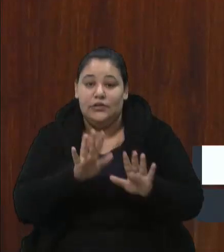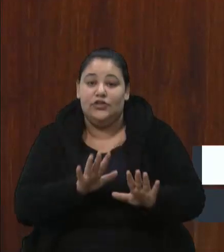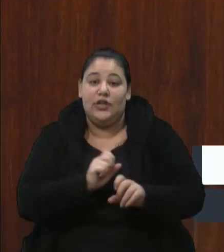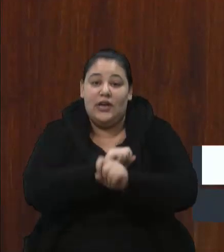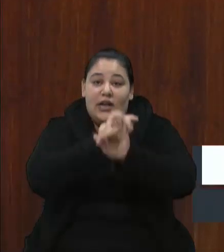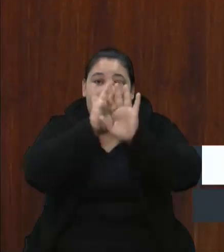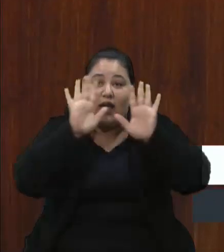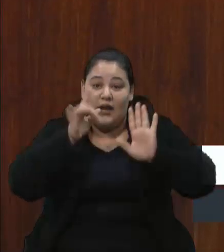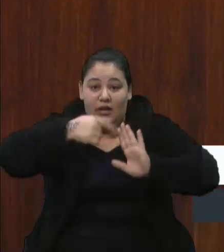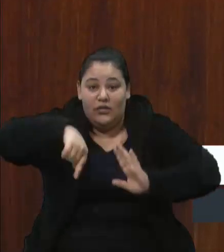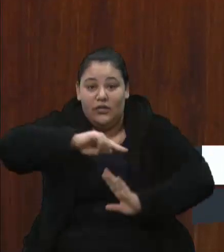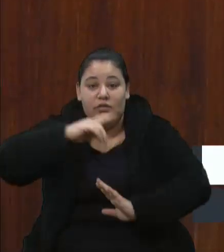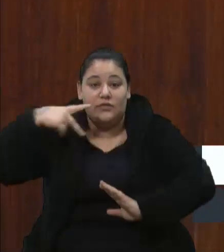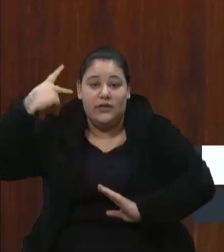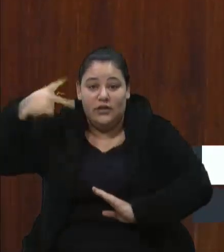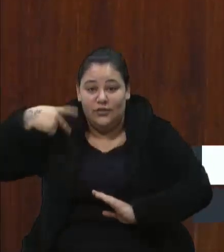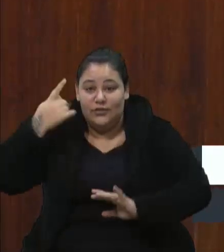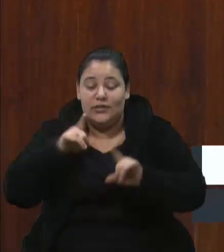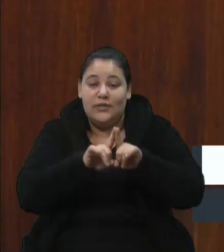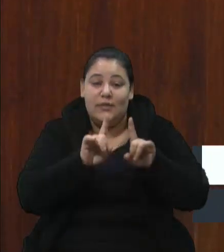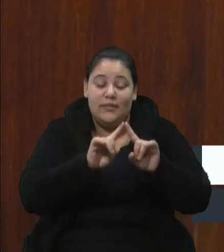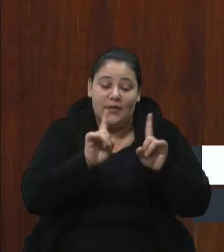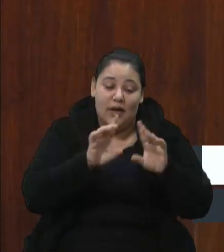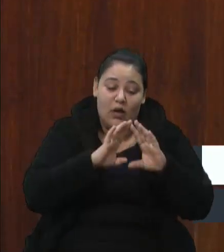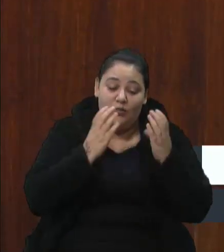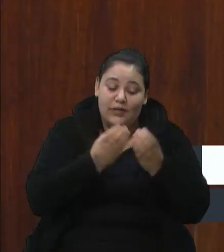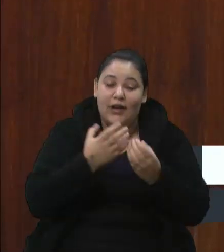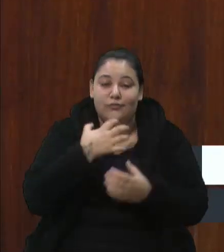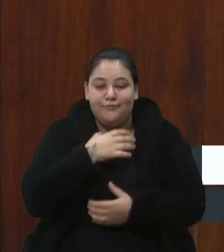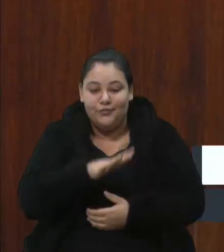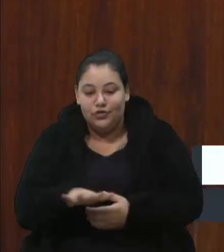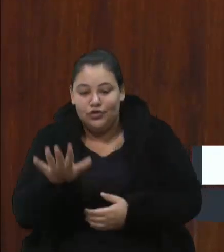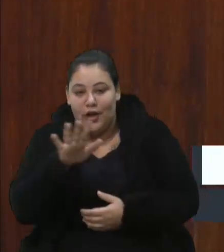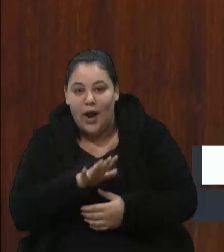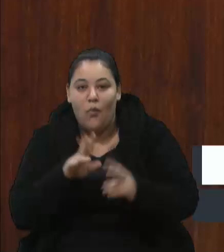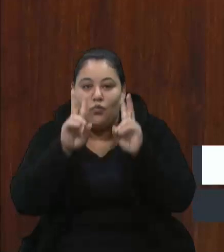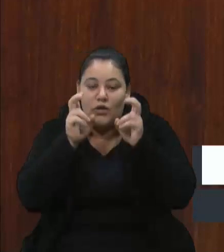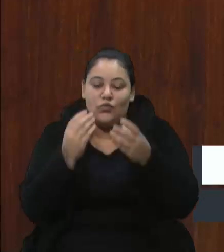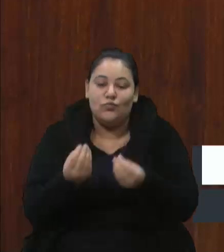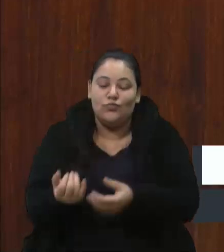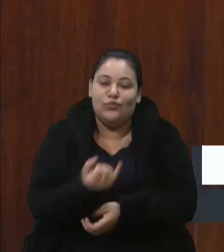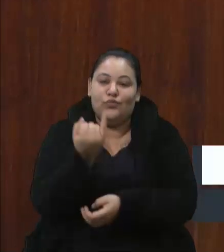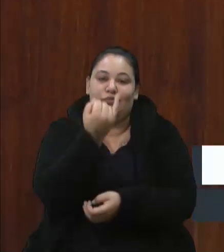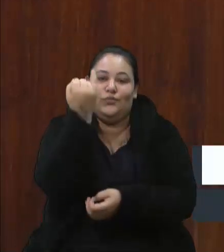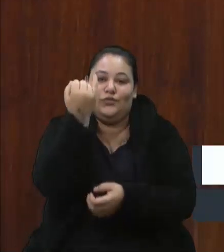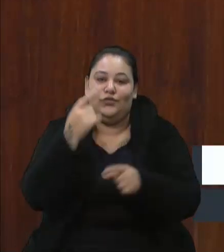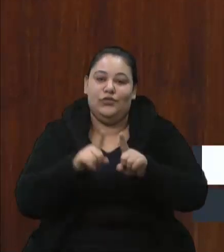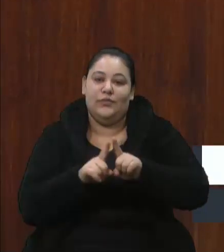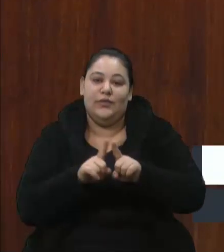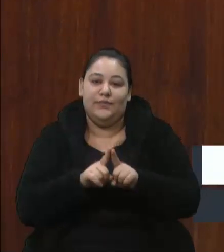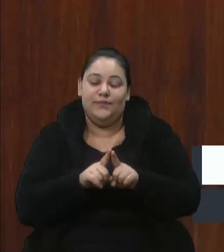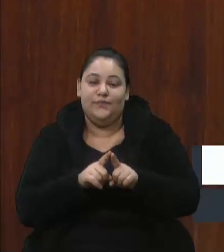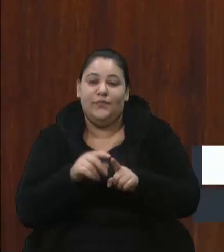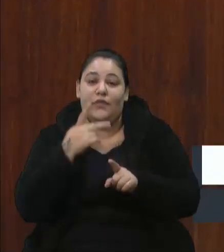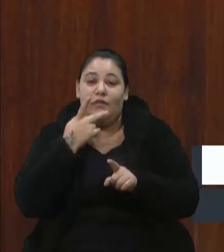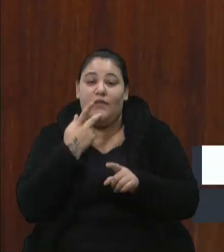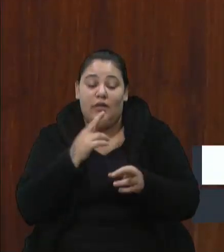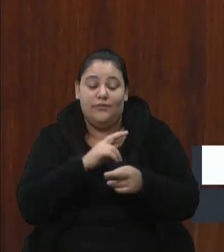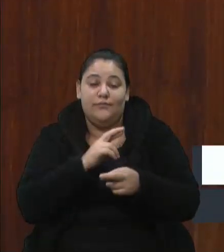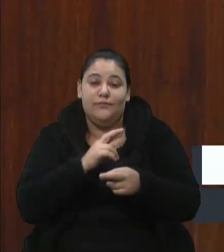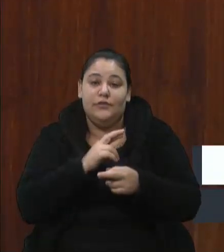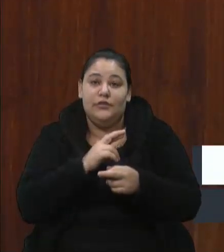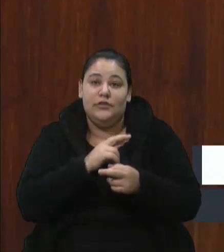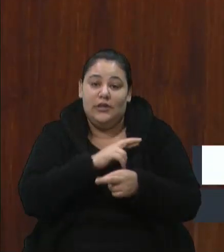esclarecer, a nós, vereadores e vereadoras, mas a comunidade, em modo geral, por um tema tão importante e, digo assim, que relativamente